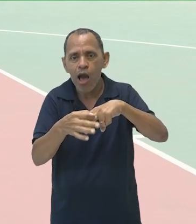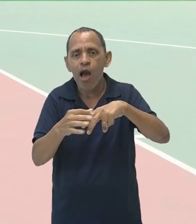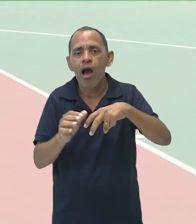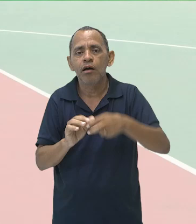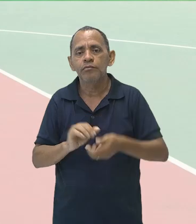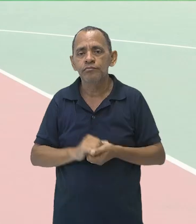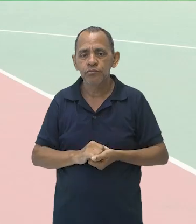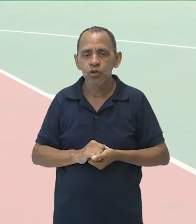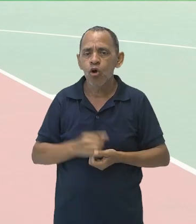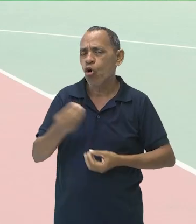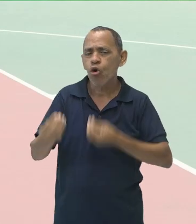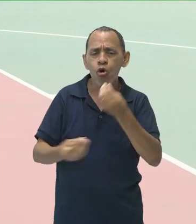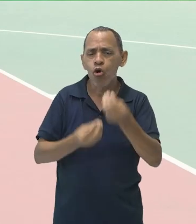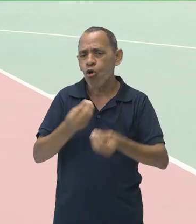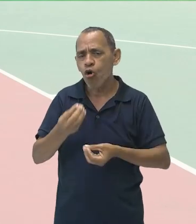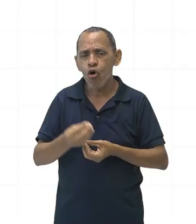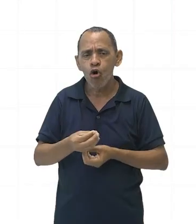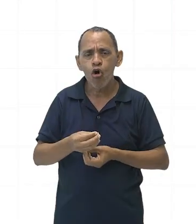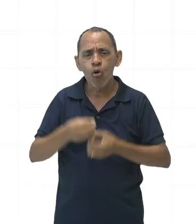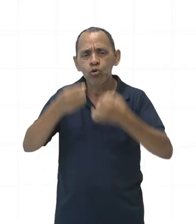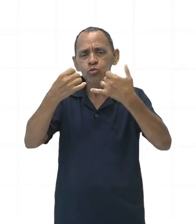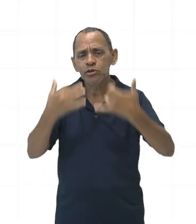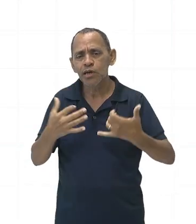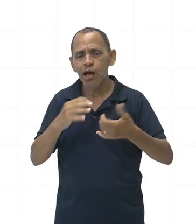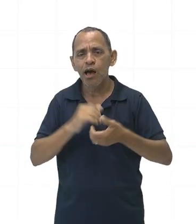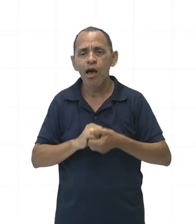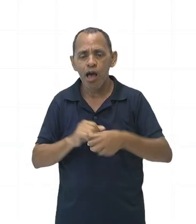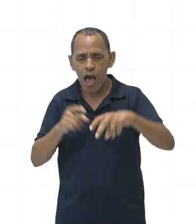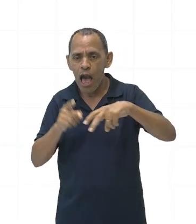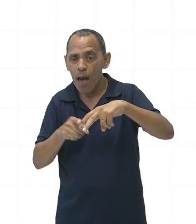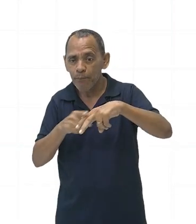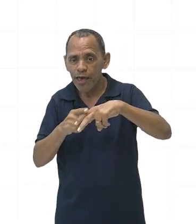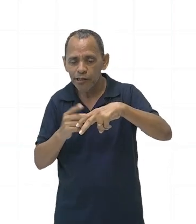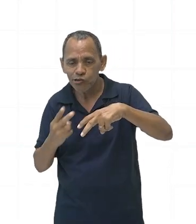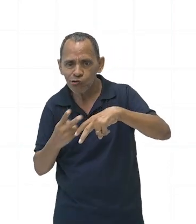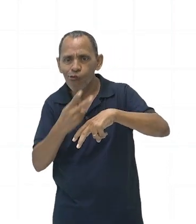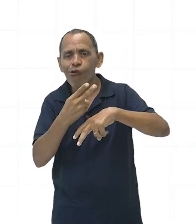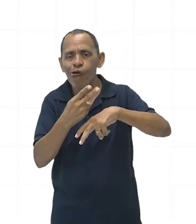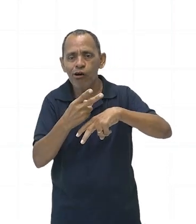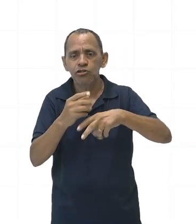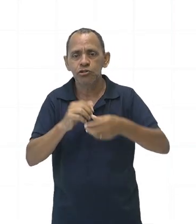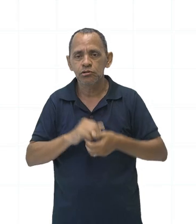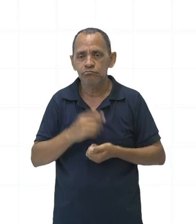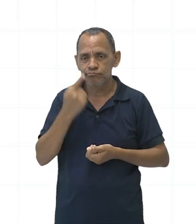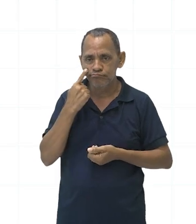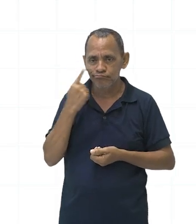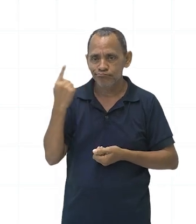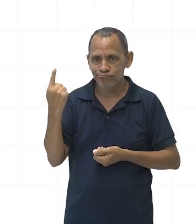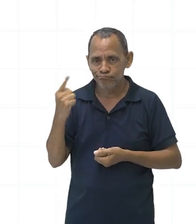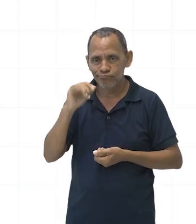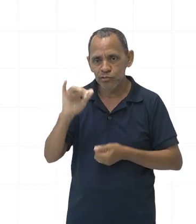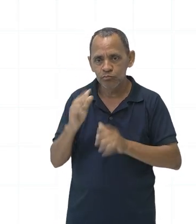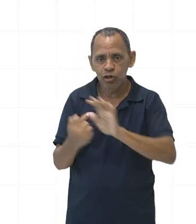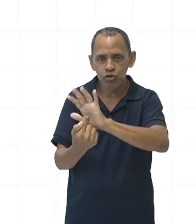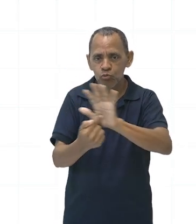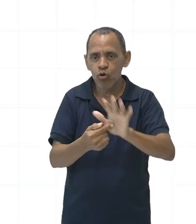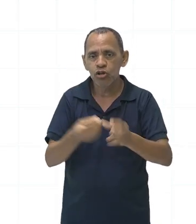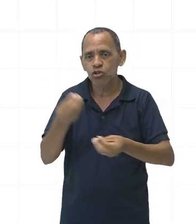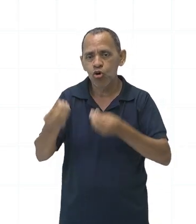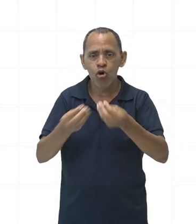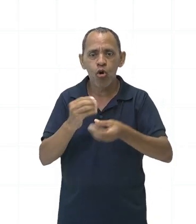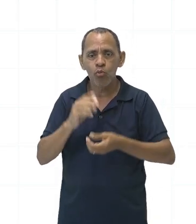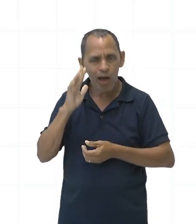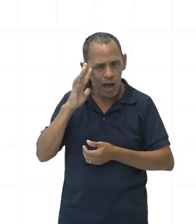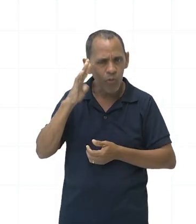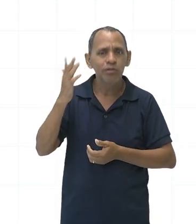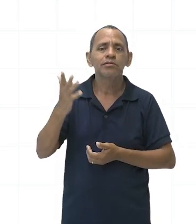sobre cortes na pele. Vamos lá? Muito bem, cortes na pele são ferimentos que acontecem